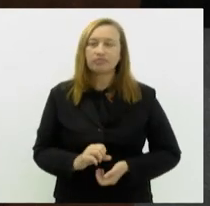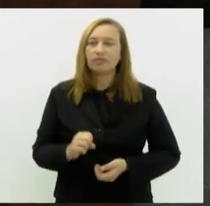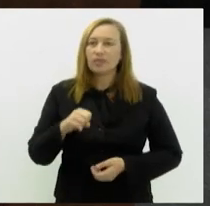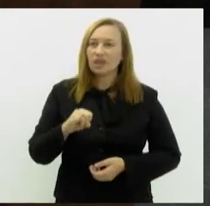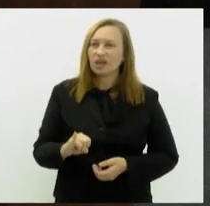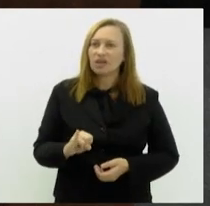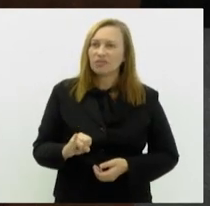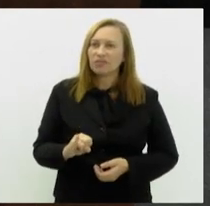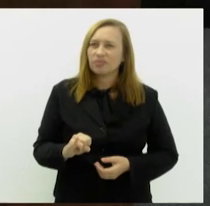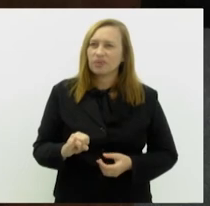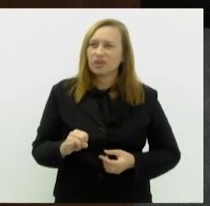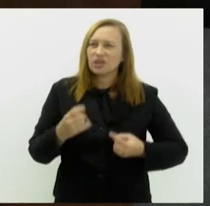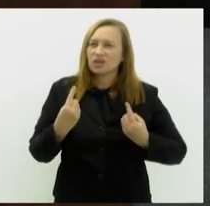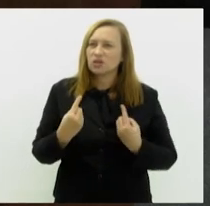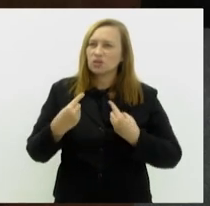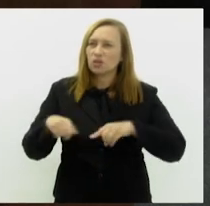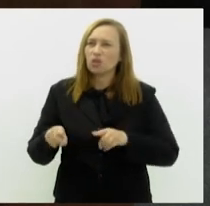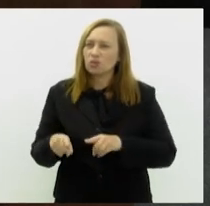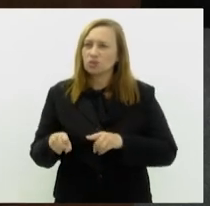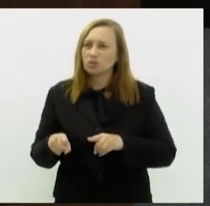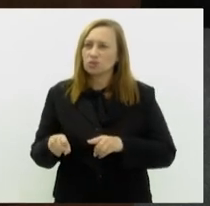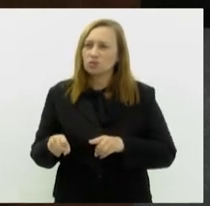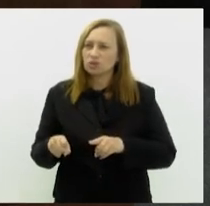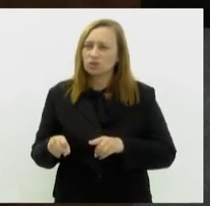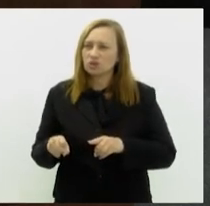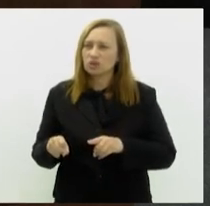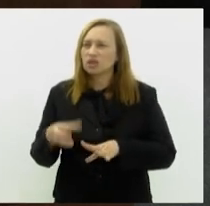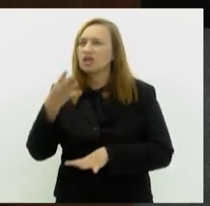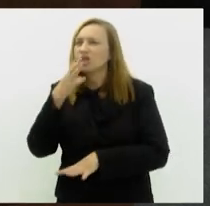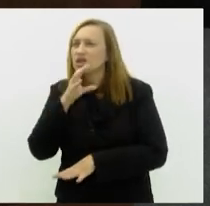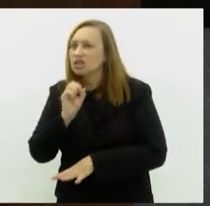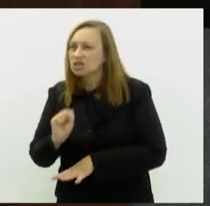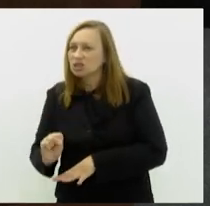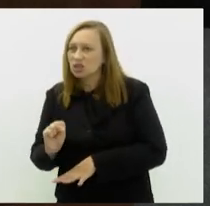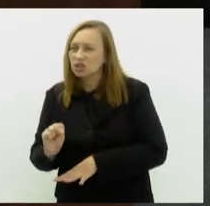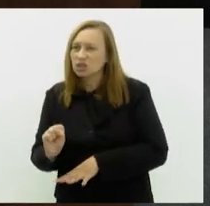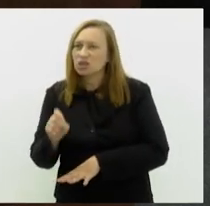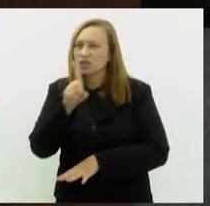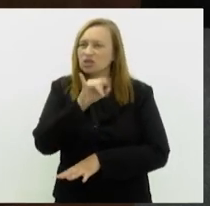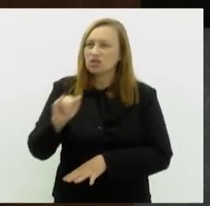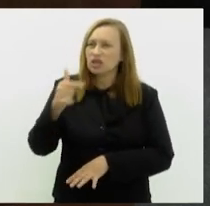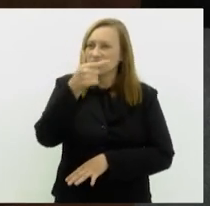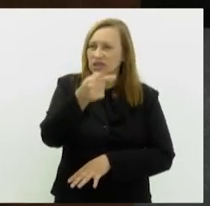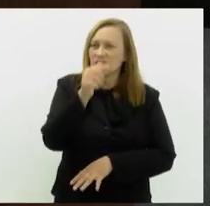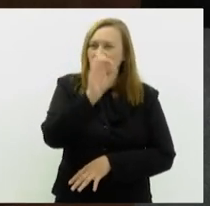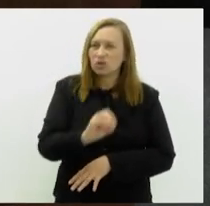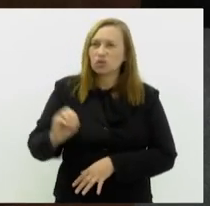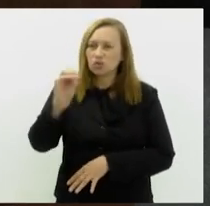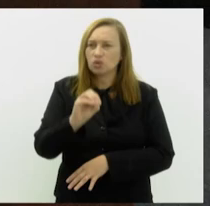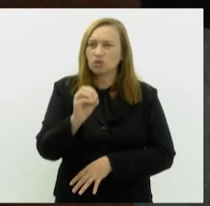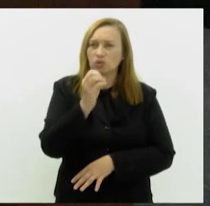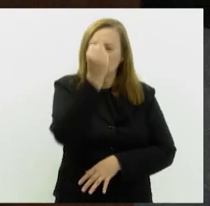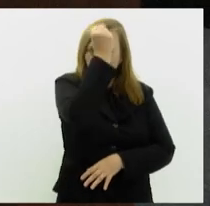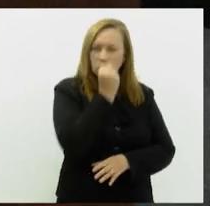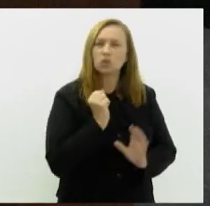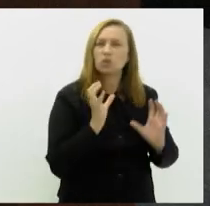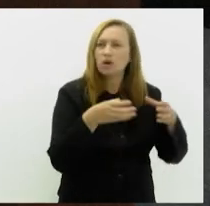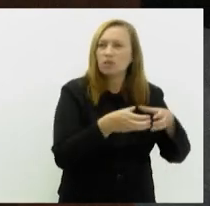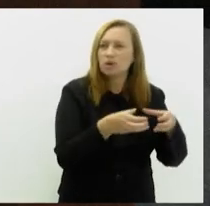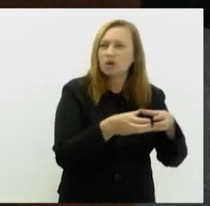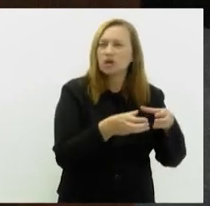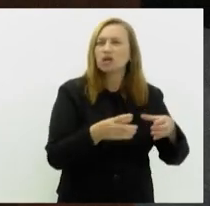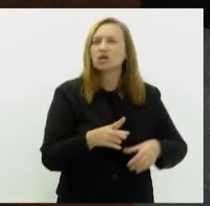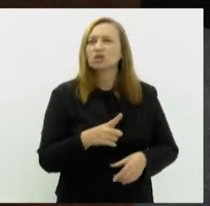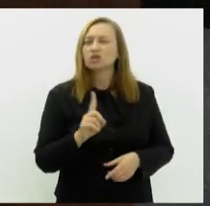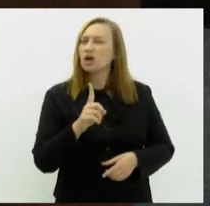lado condenamos os ataques a civis israelenses realizados no dia 7 de outubro pelo Hamas, por outro,